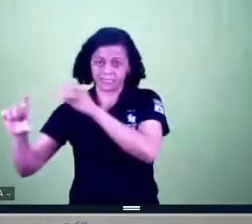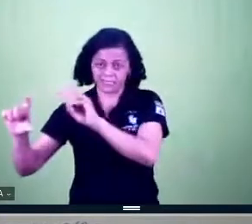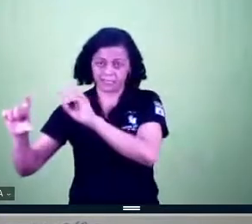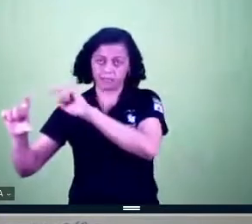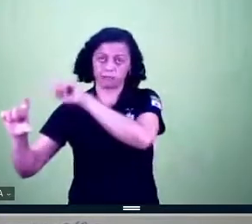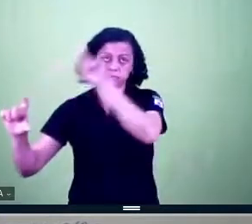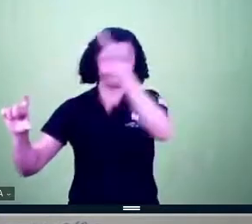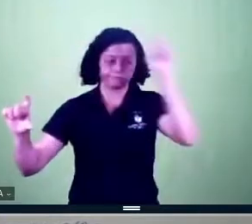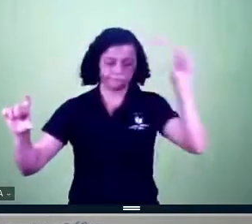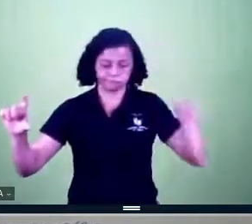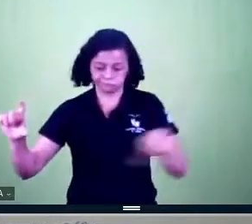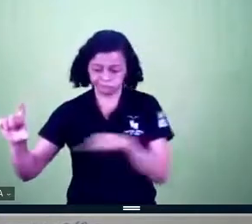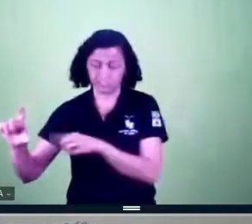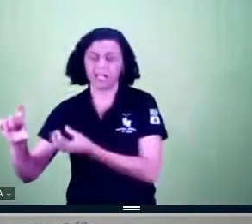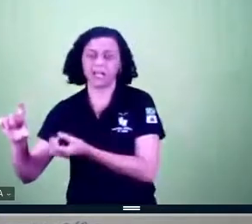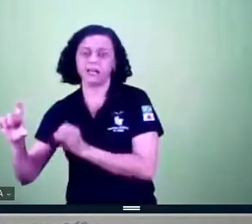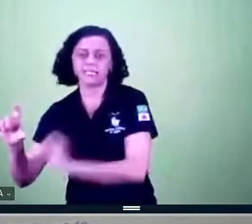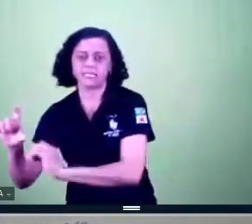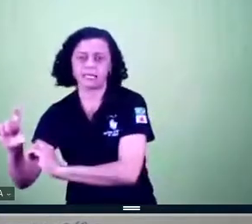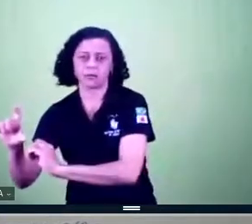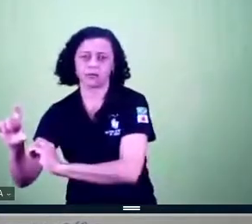pessoal? Então percebam o seguinte.